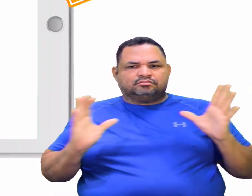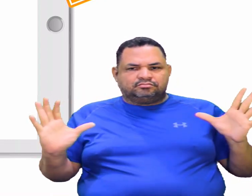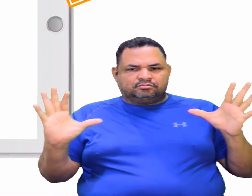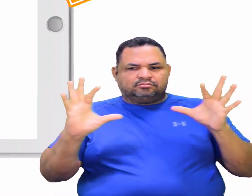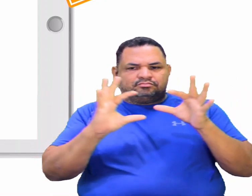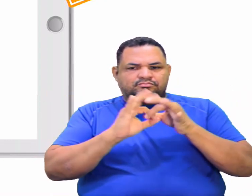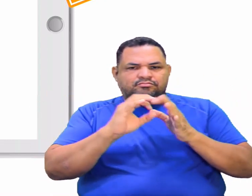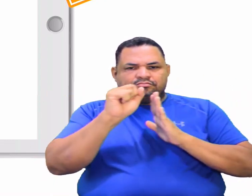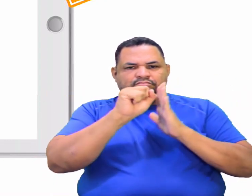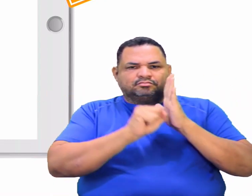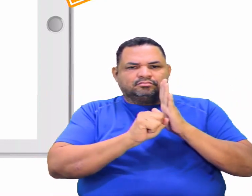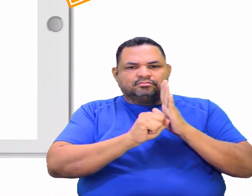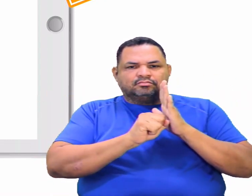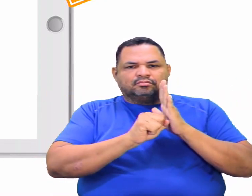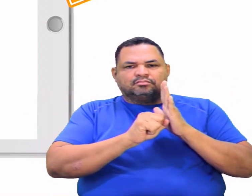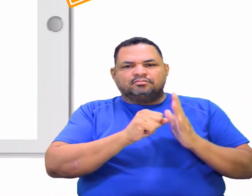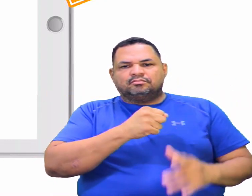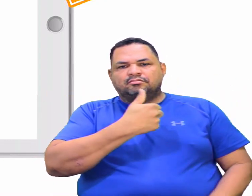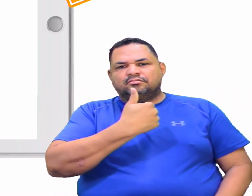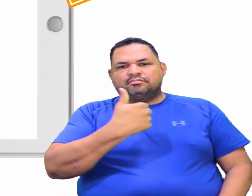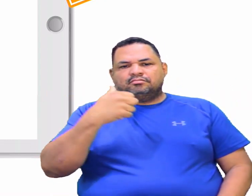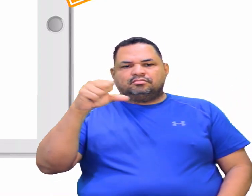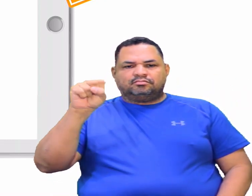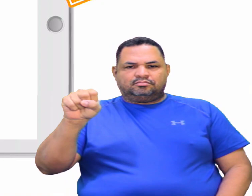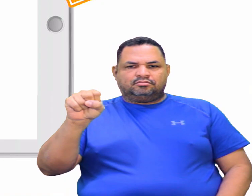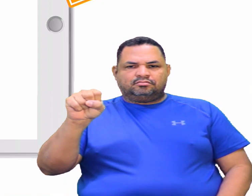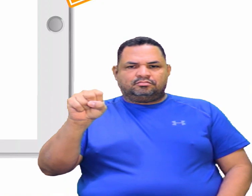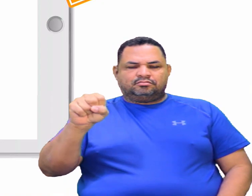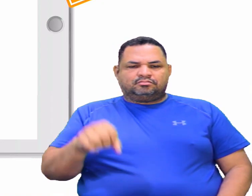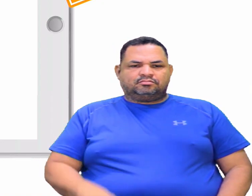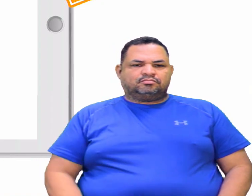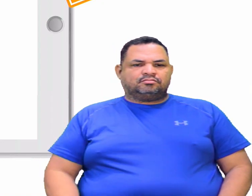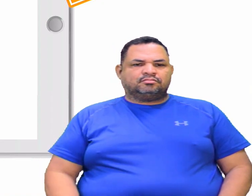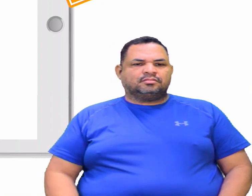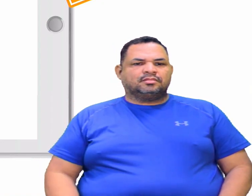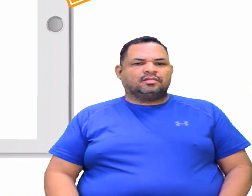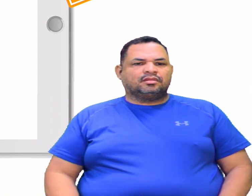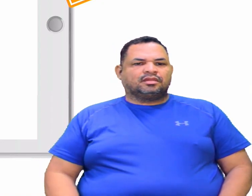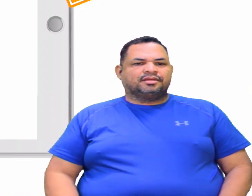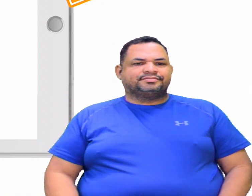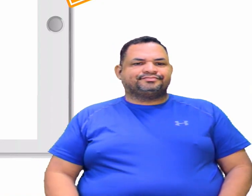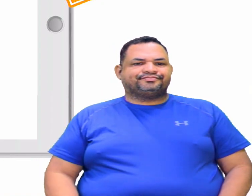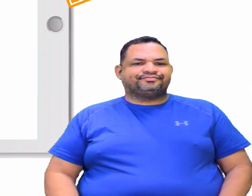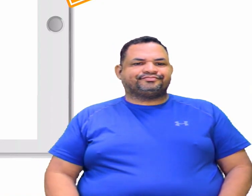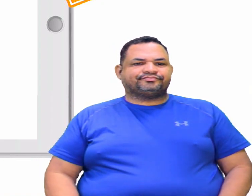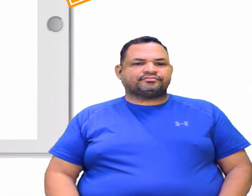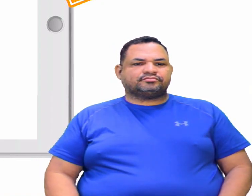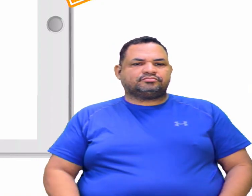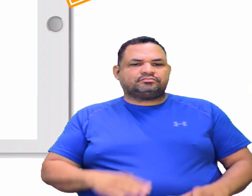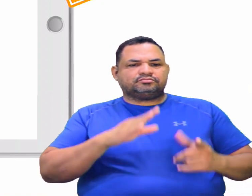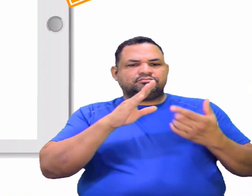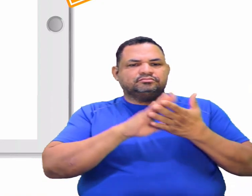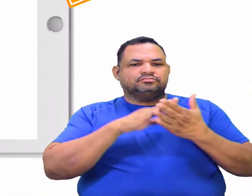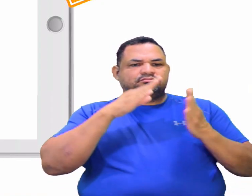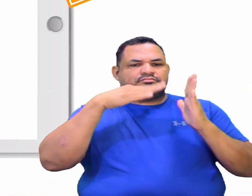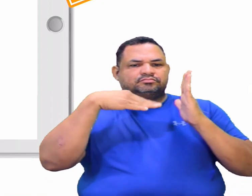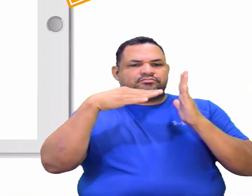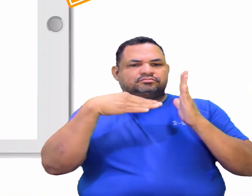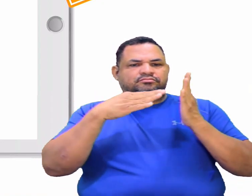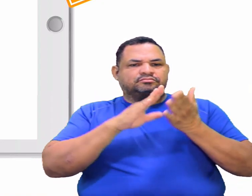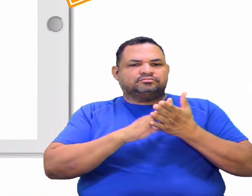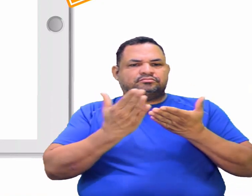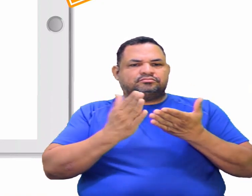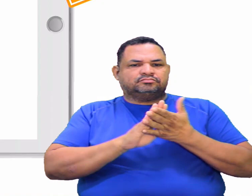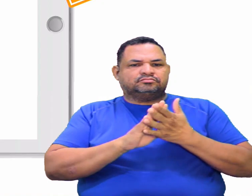aí no século xvv né então você tá vendo aí esse esse quadro aí que é uma